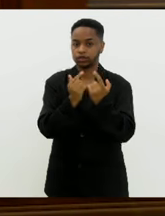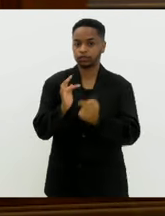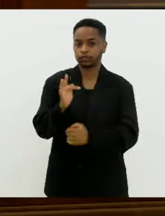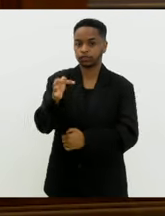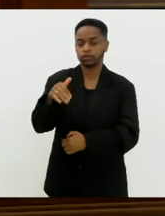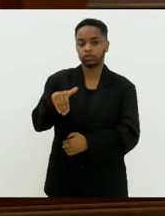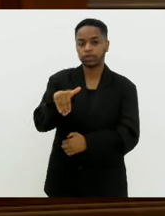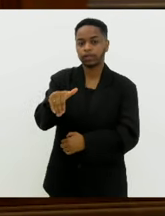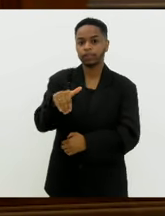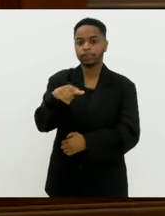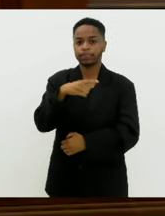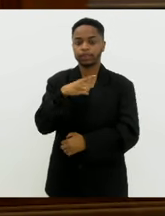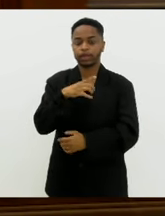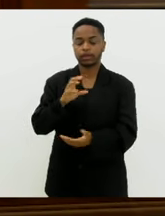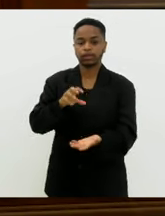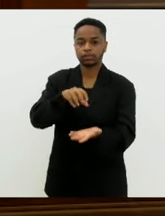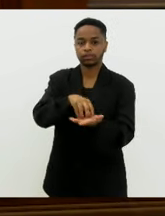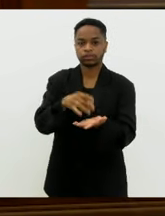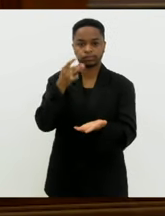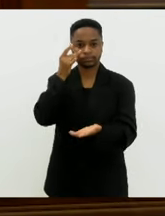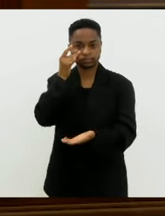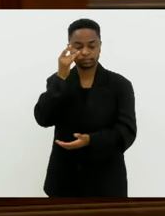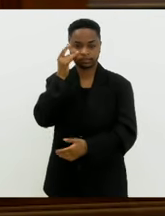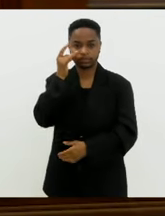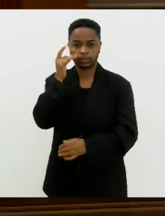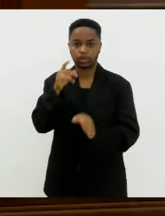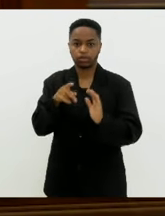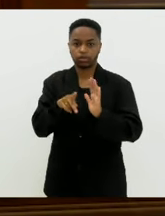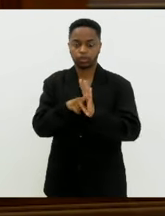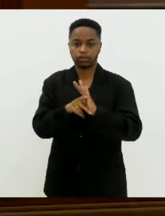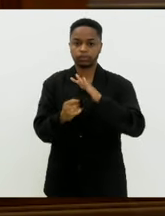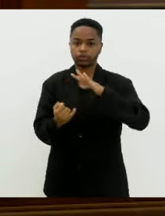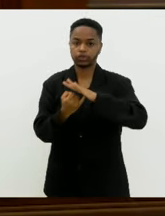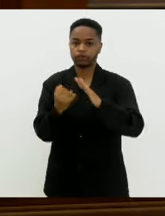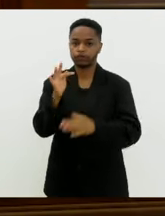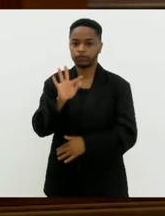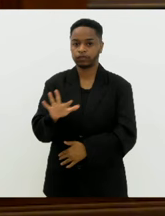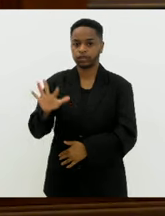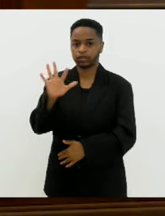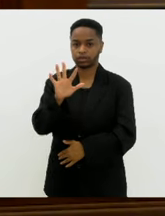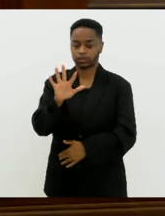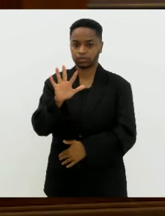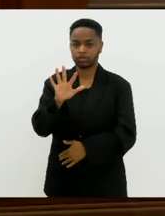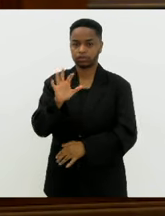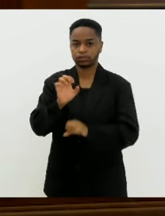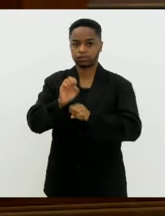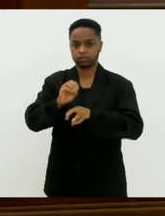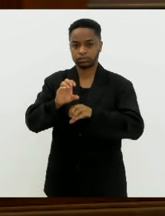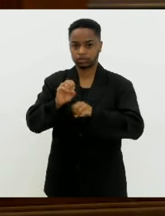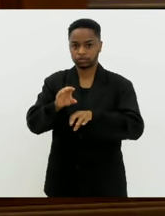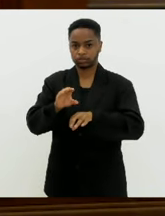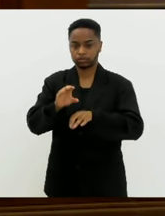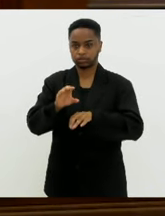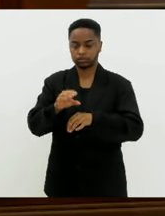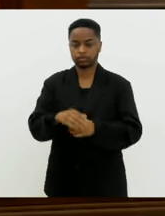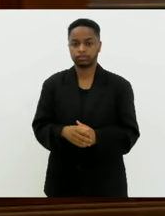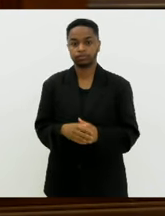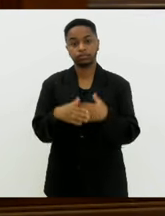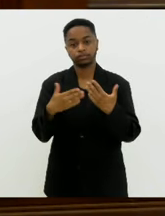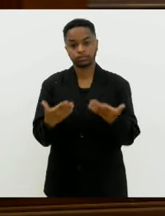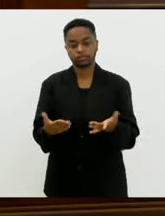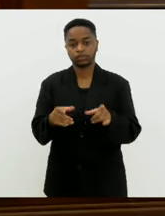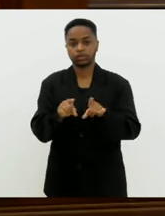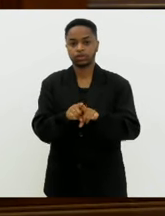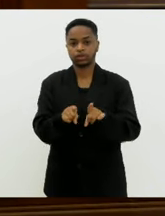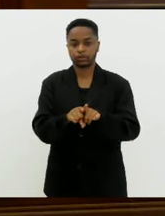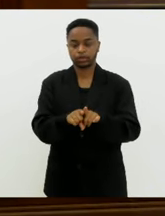campus presencial do Instituto Federal de Educação. Isso é também